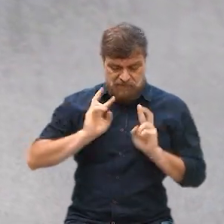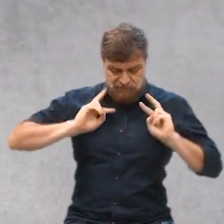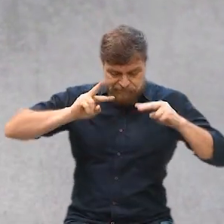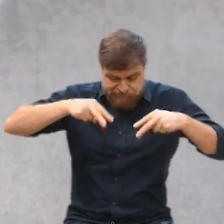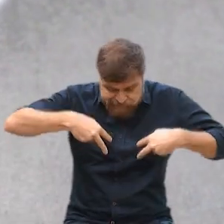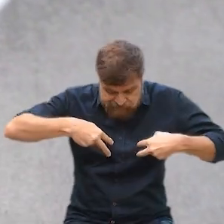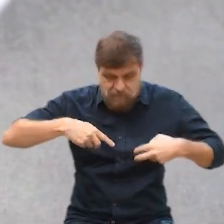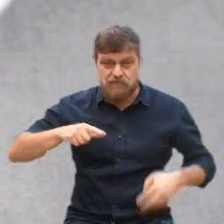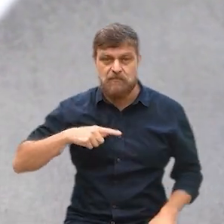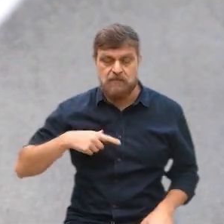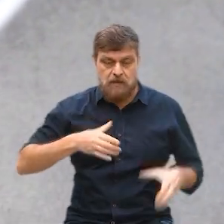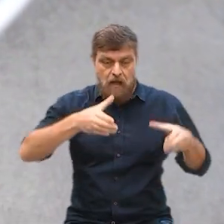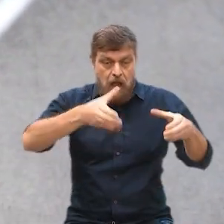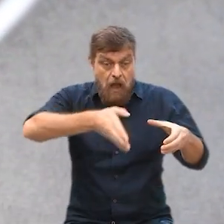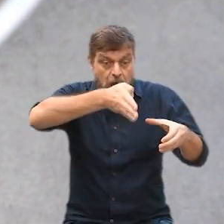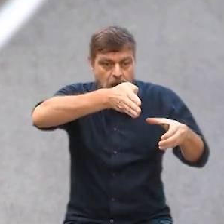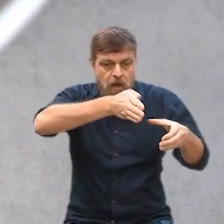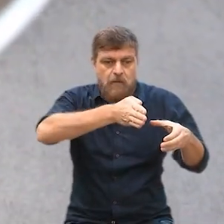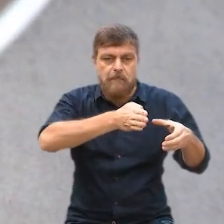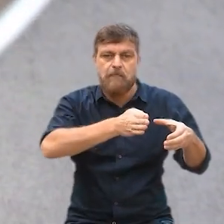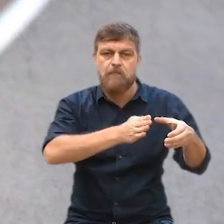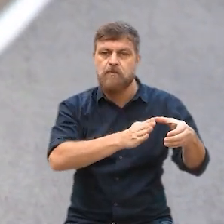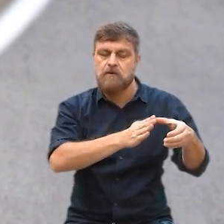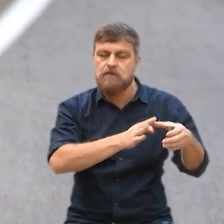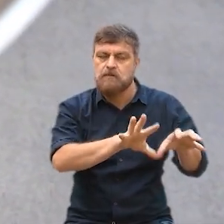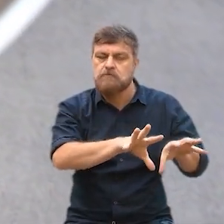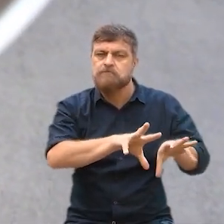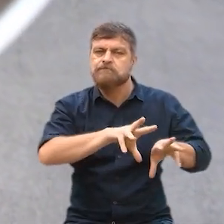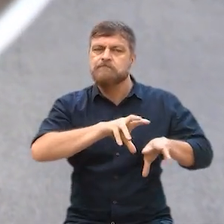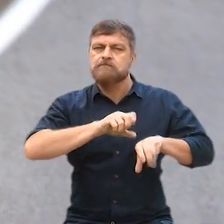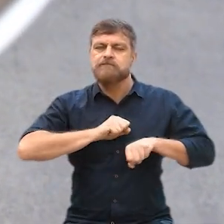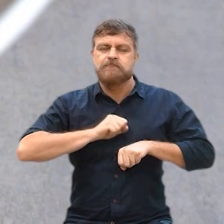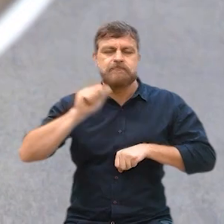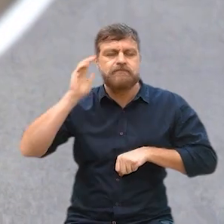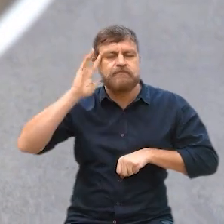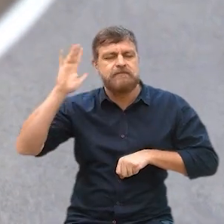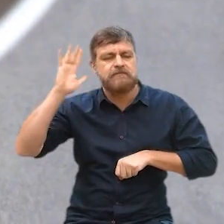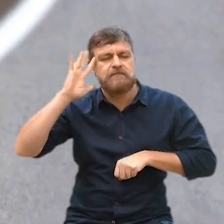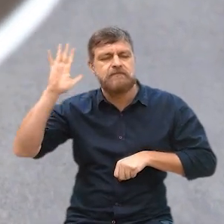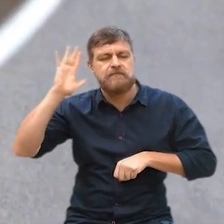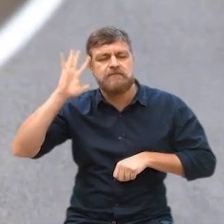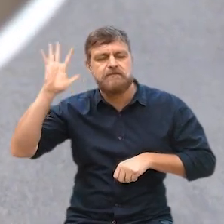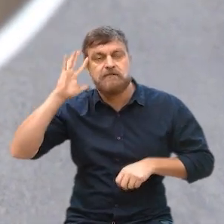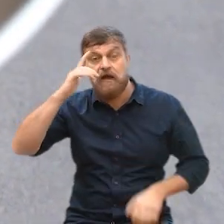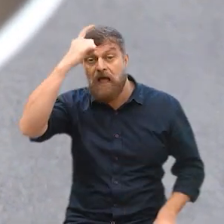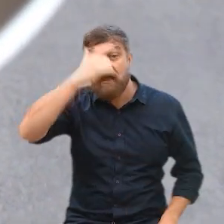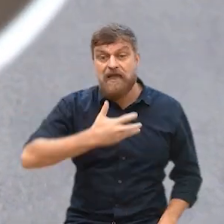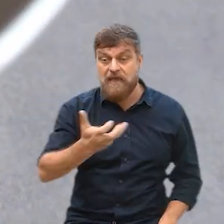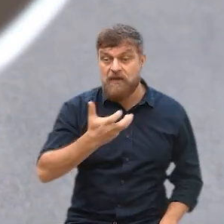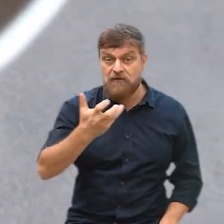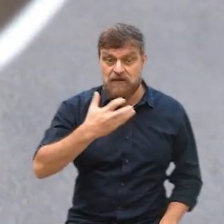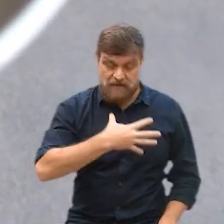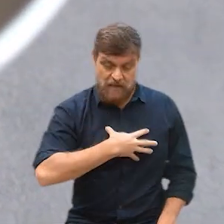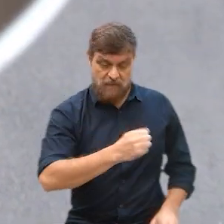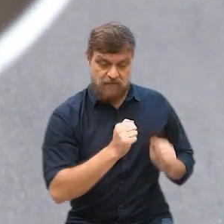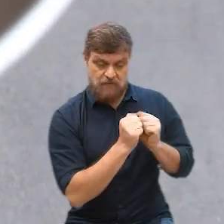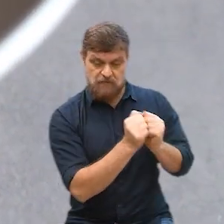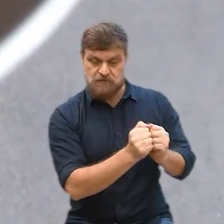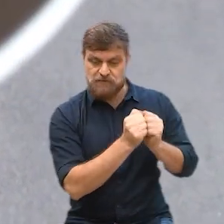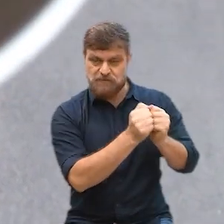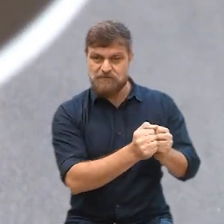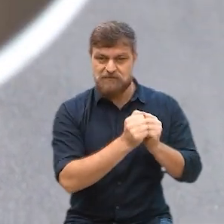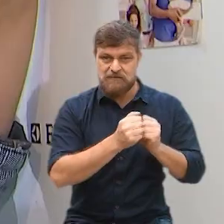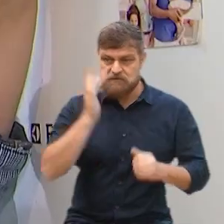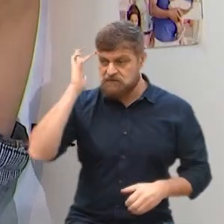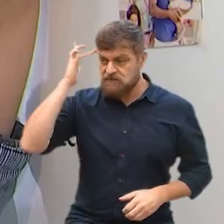questão do bolo, eles vieram e ele me trouxe essa memória, né? Que eu queria trazer para os meus filhos e eu não achava que isso